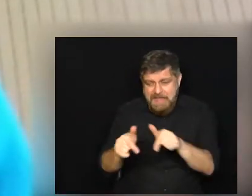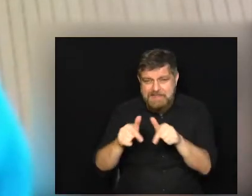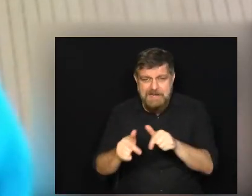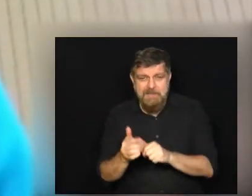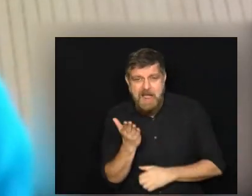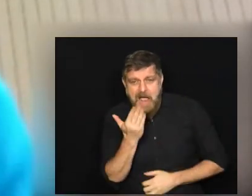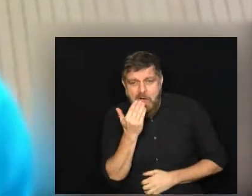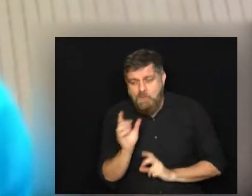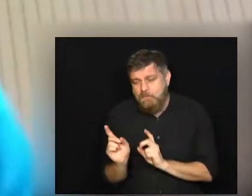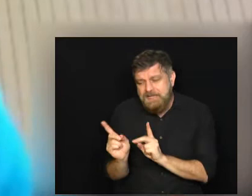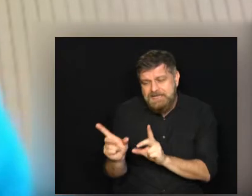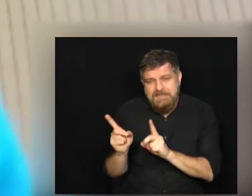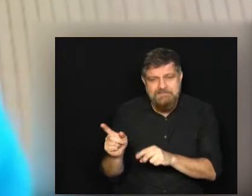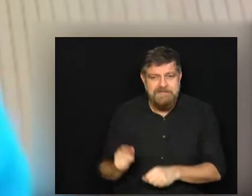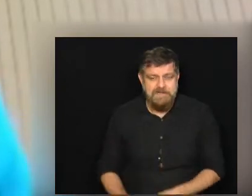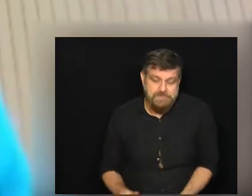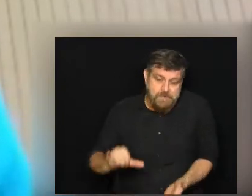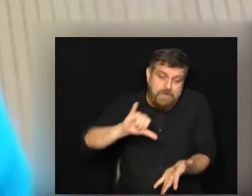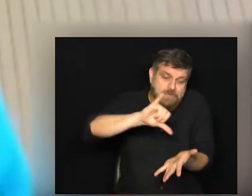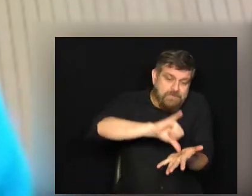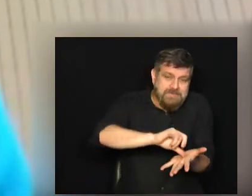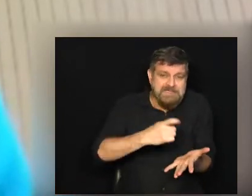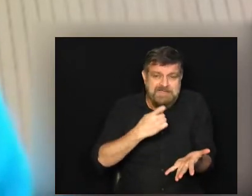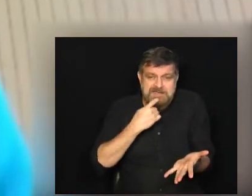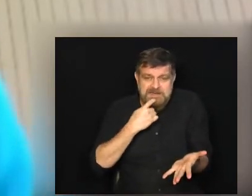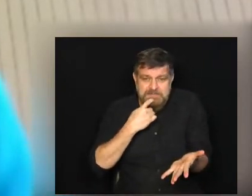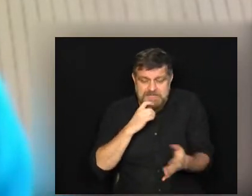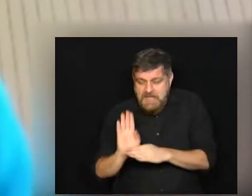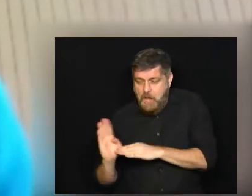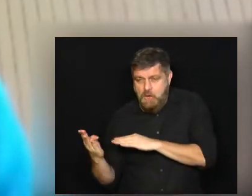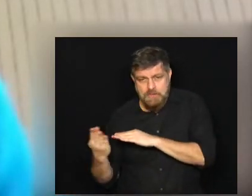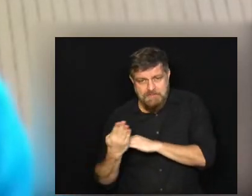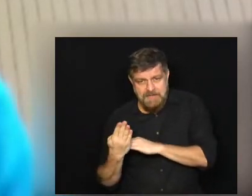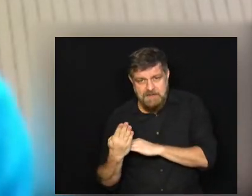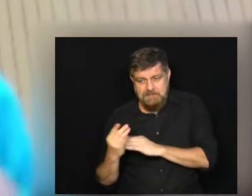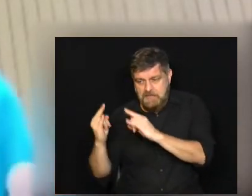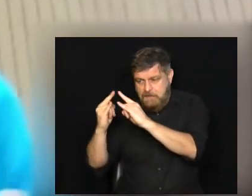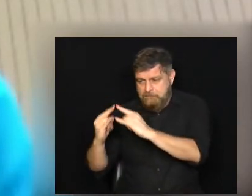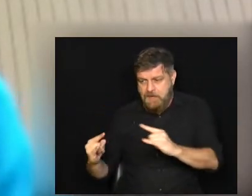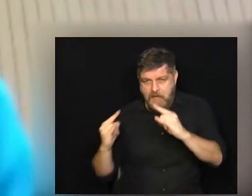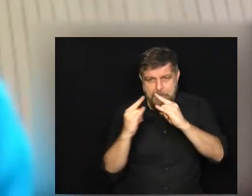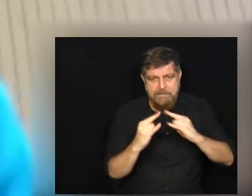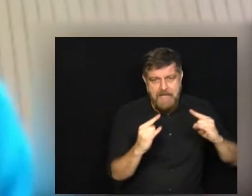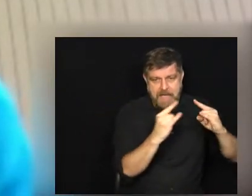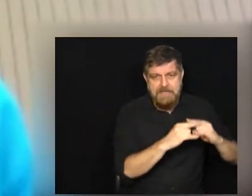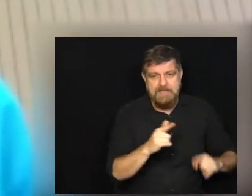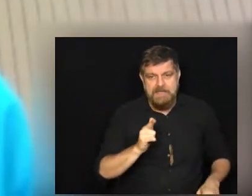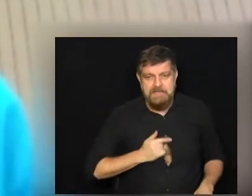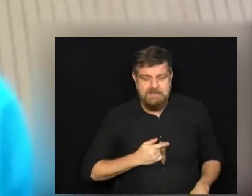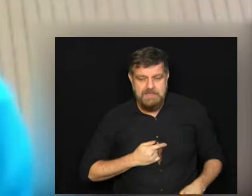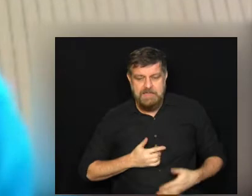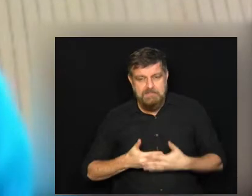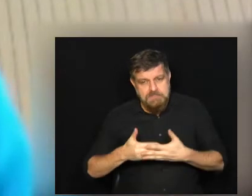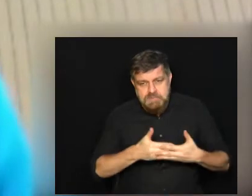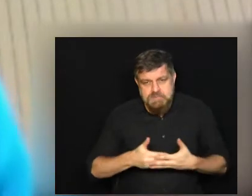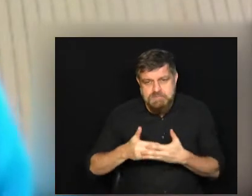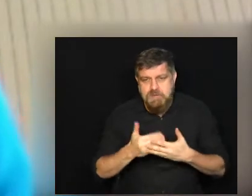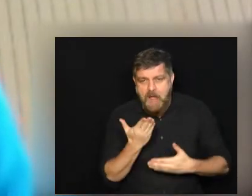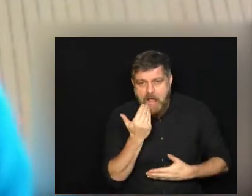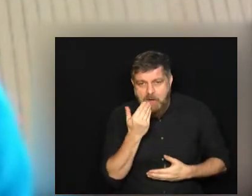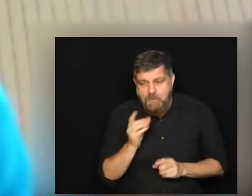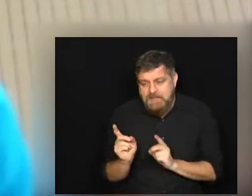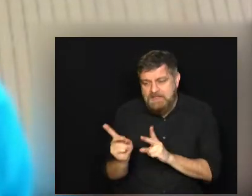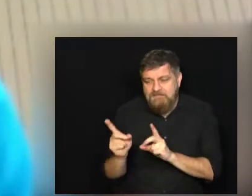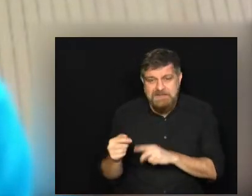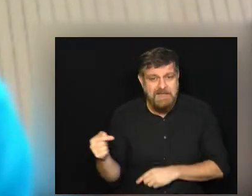no centro da cidade aqui ou ao redor da cidade, nos bairros, eles têm ali sua barraquinha, seu autolanche, seu Ford Truck, mas